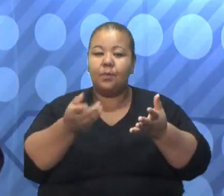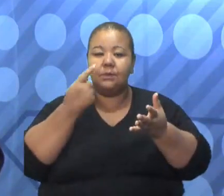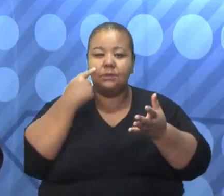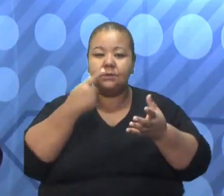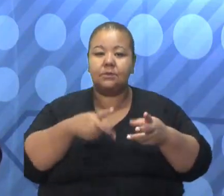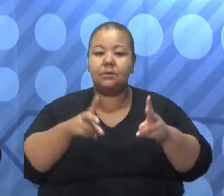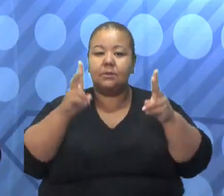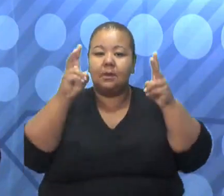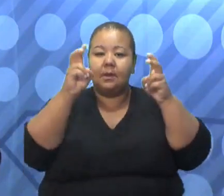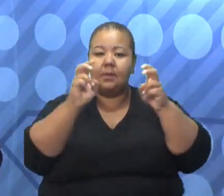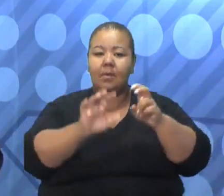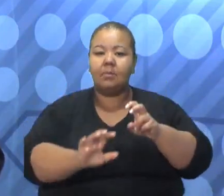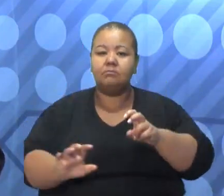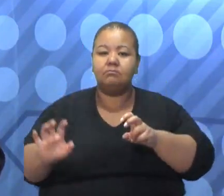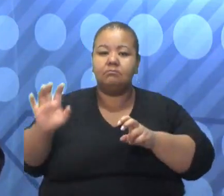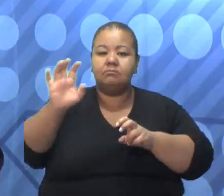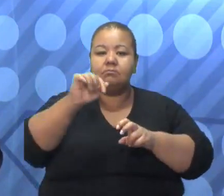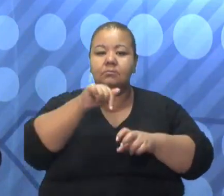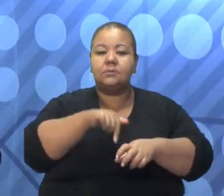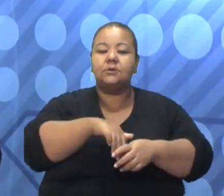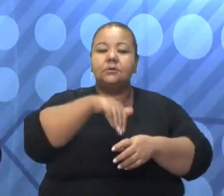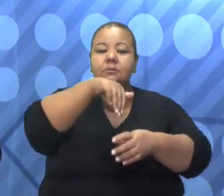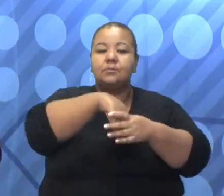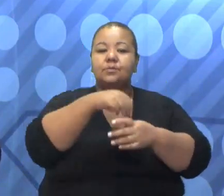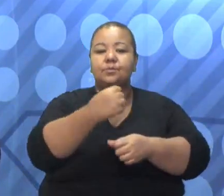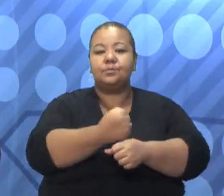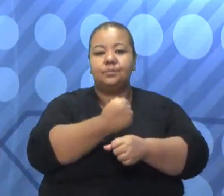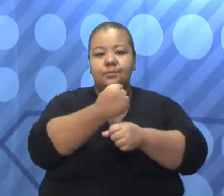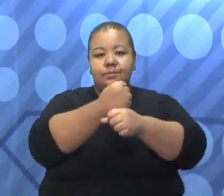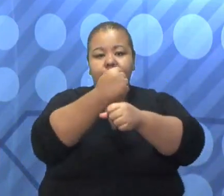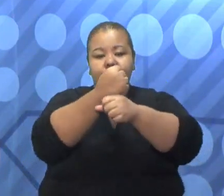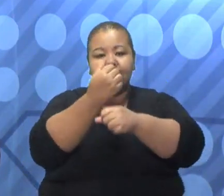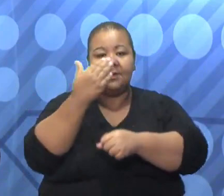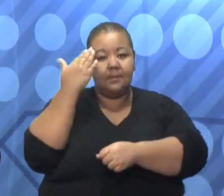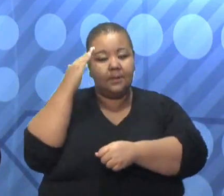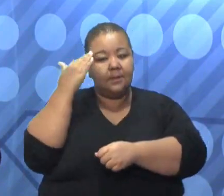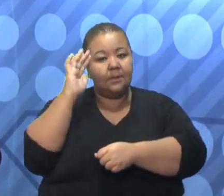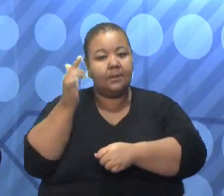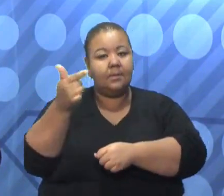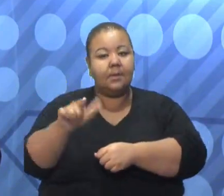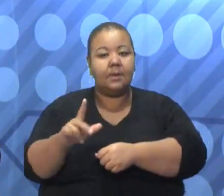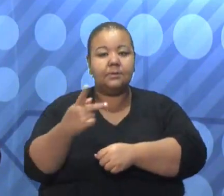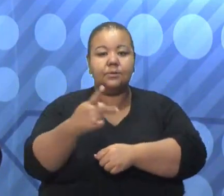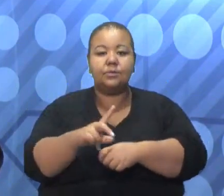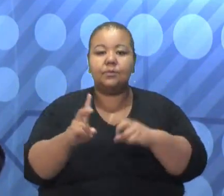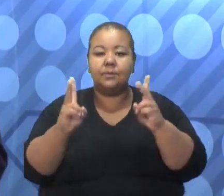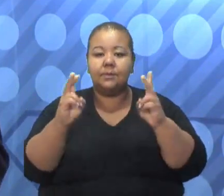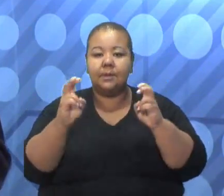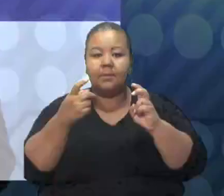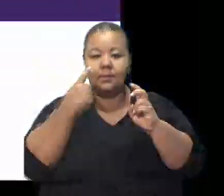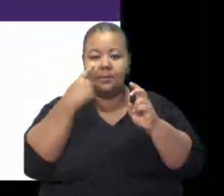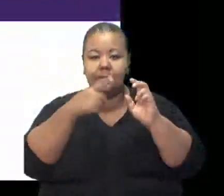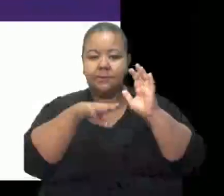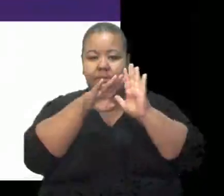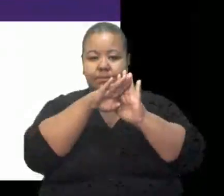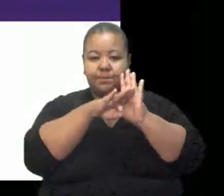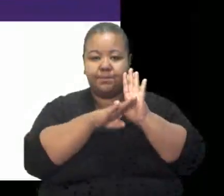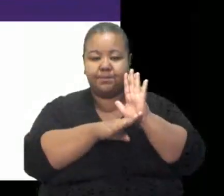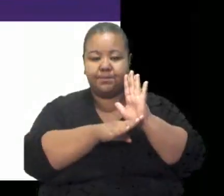tema mapeamento do processo produtivo. E para entender um pouquinho mais sobre o tema, vamos para a agenda do dia.